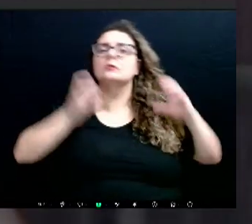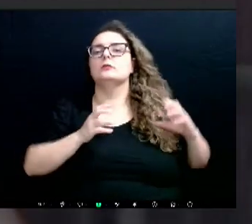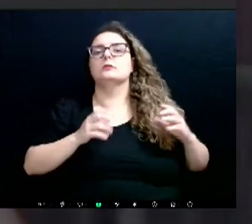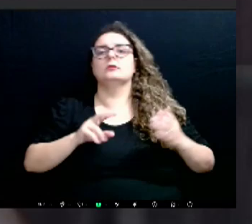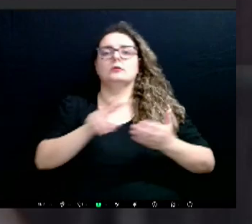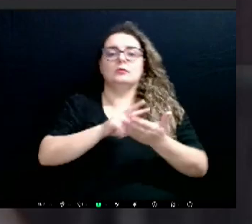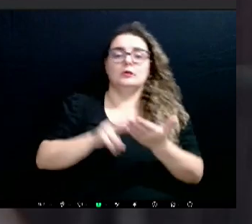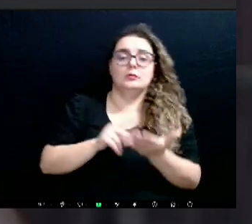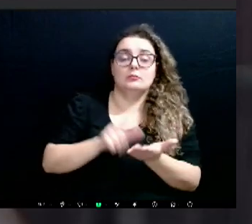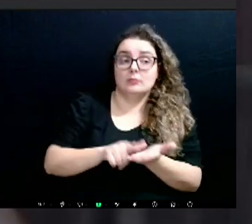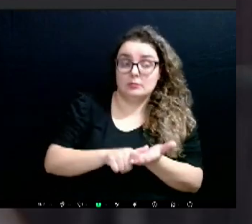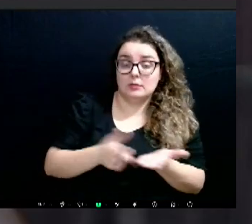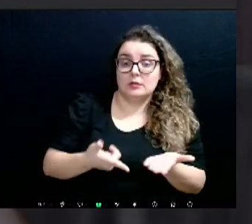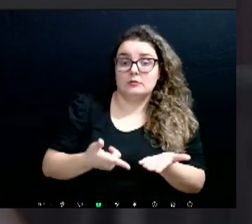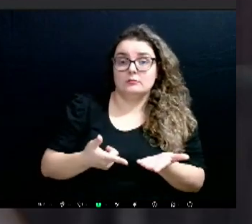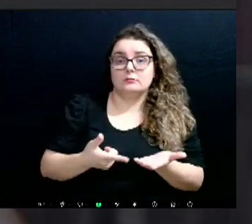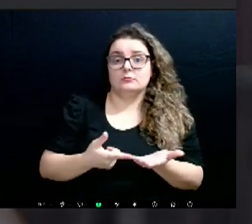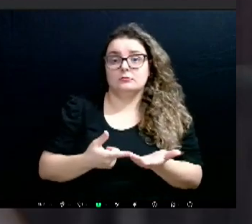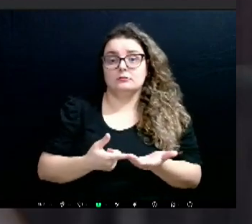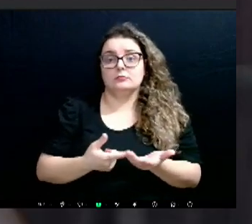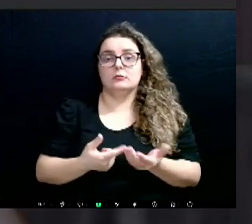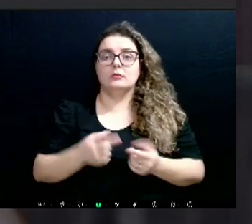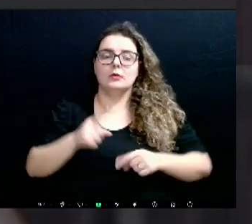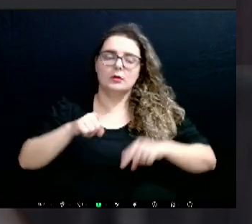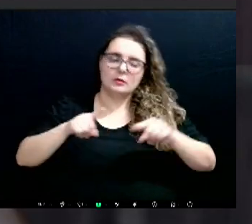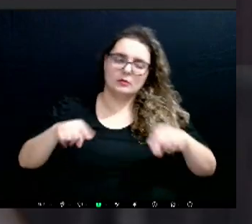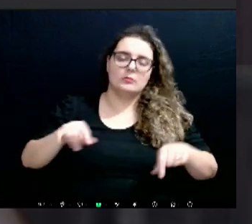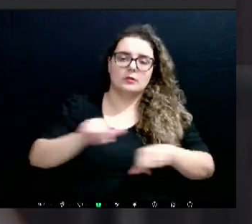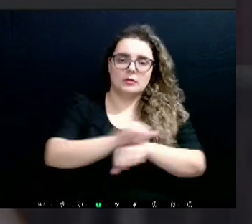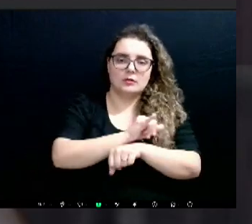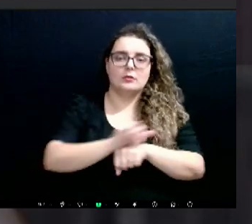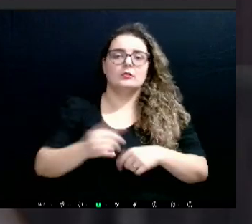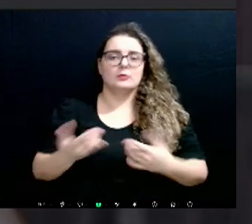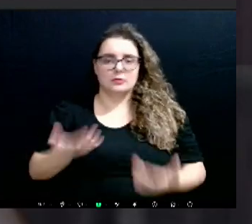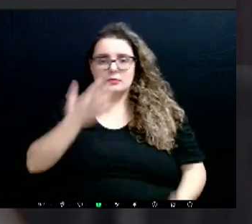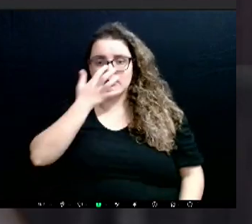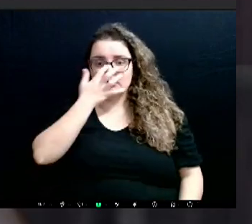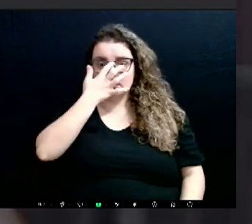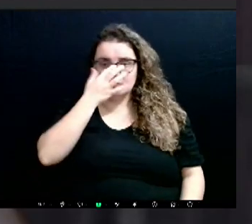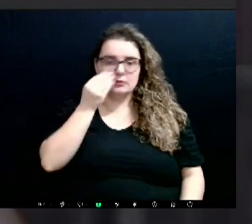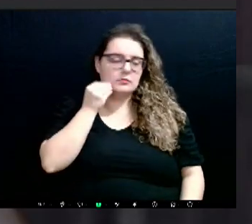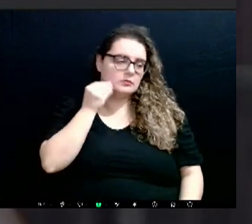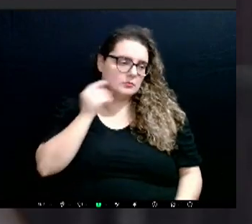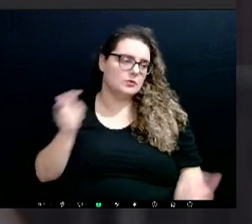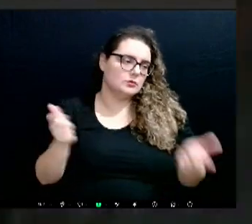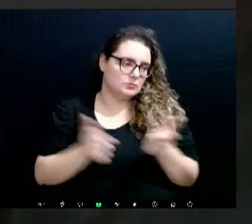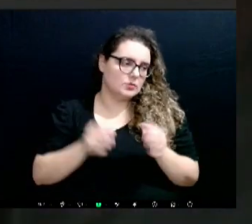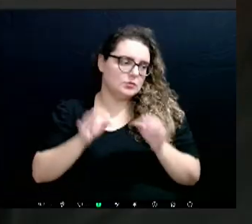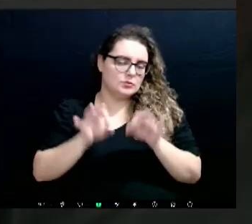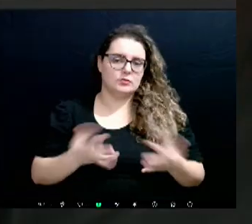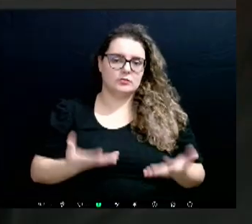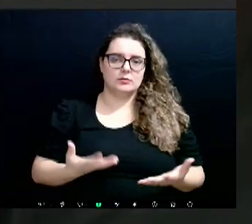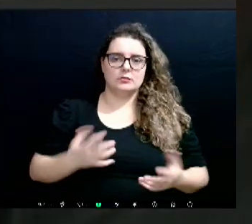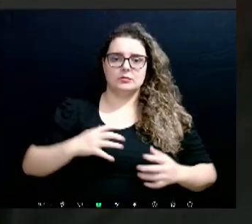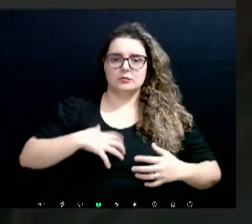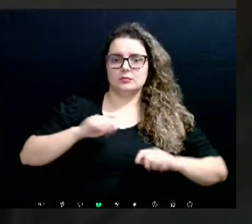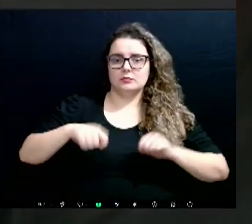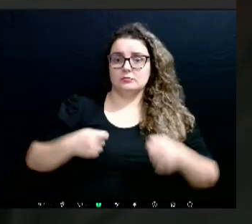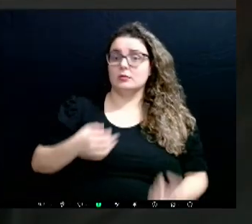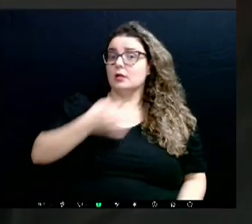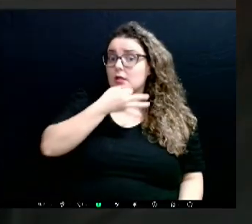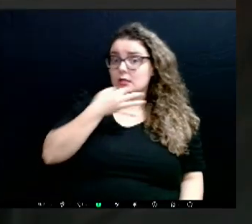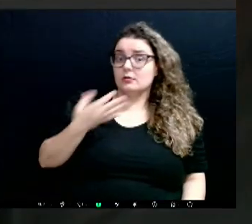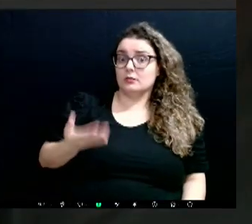são essas ferramentas que a gente vai tentando fazer para diminuir justamente esses sintomas. Excelente.